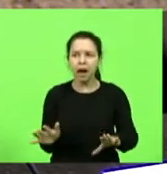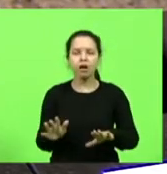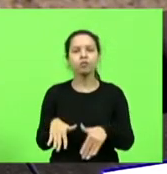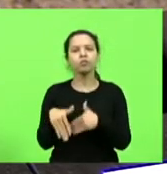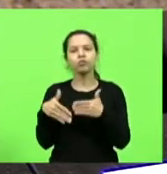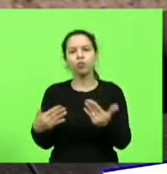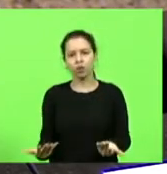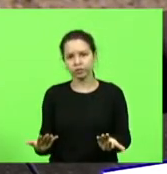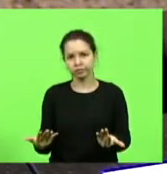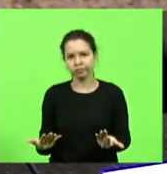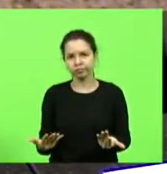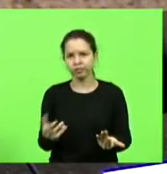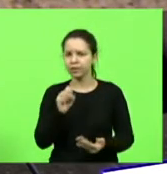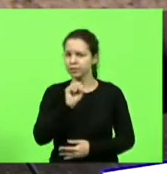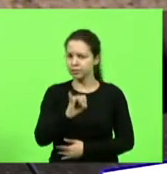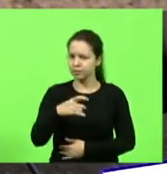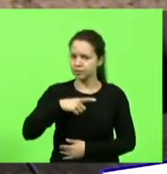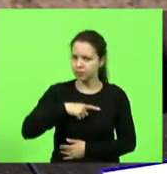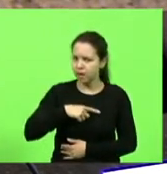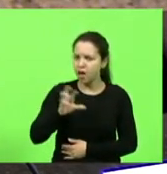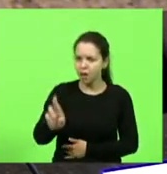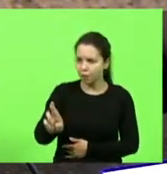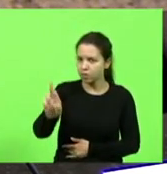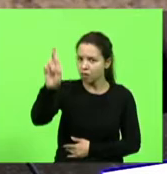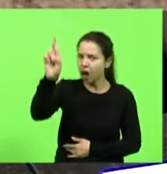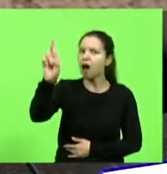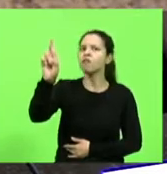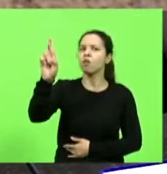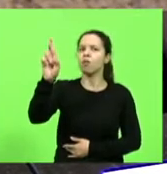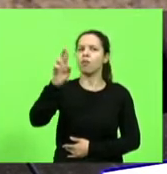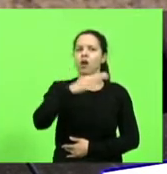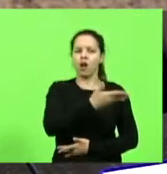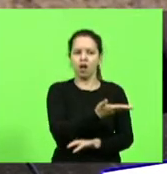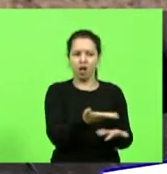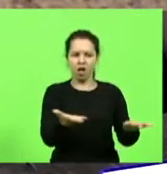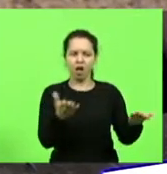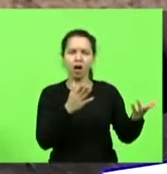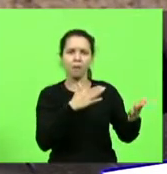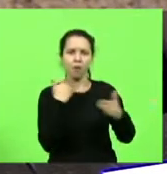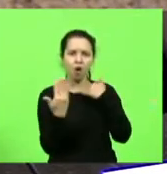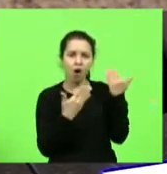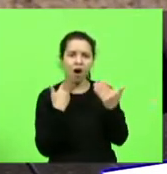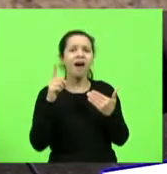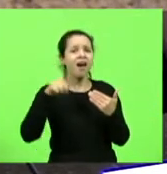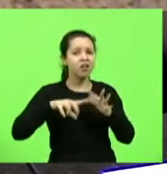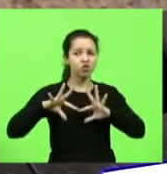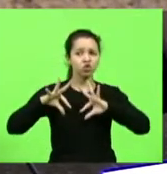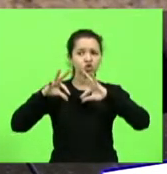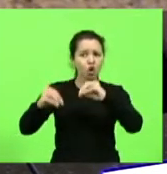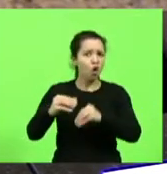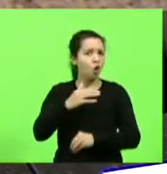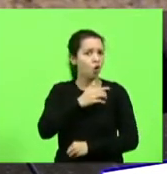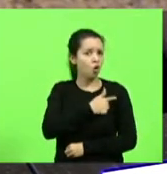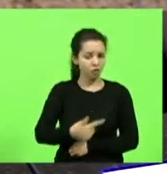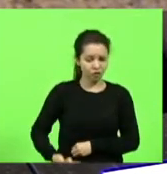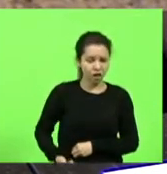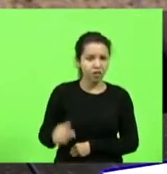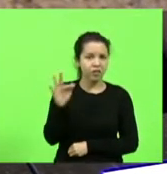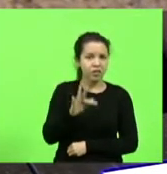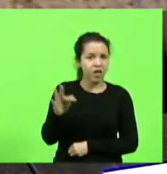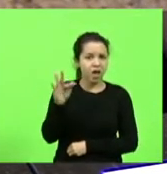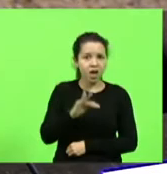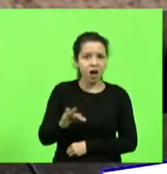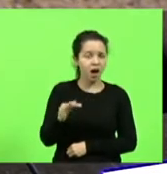Se há algum responsável pelas mortes naquela rodovia, são todos os governos federais que passaram e não duplicaram aquela